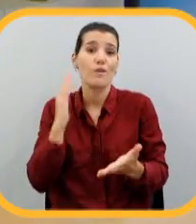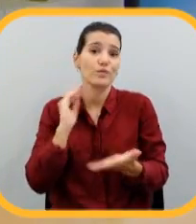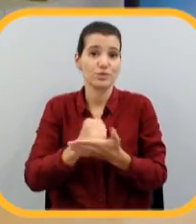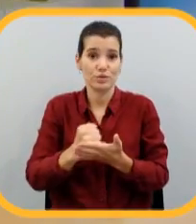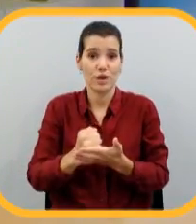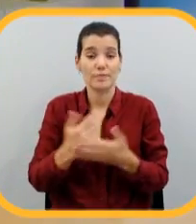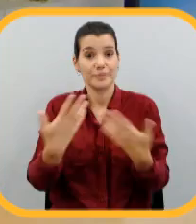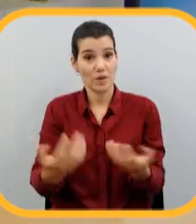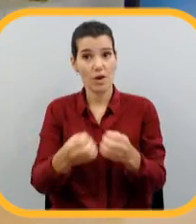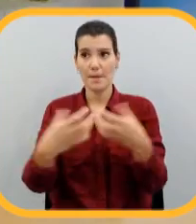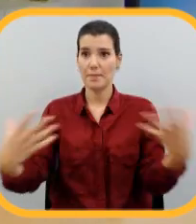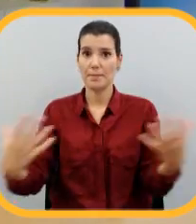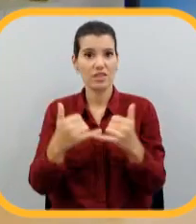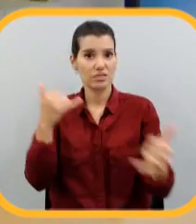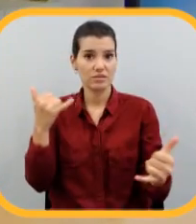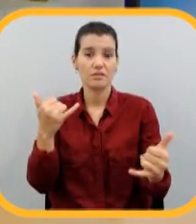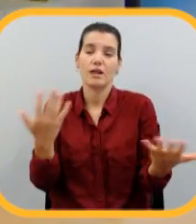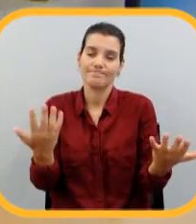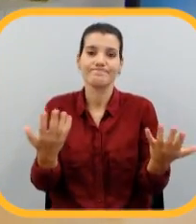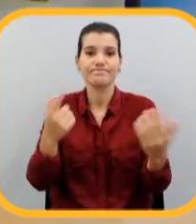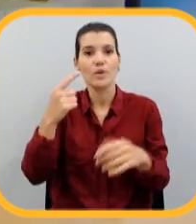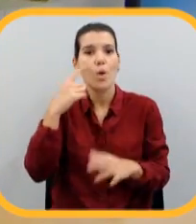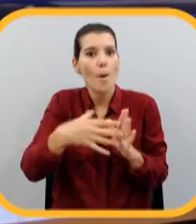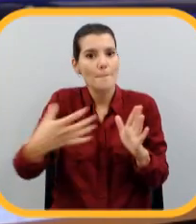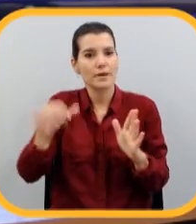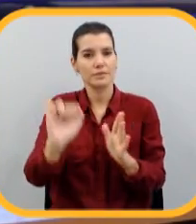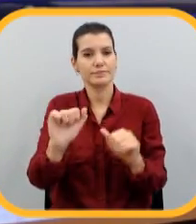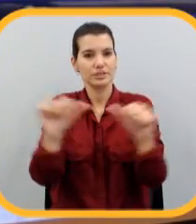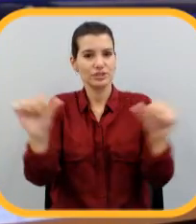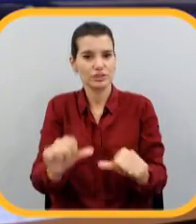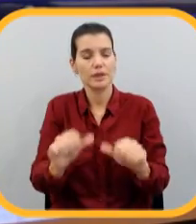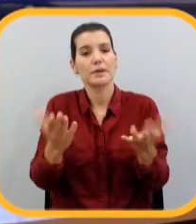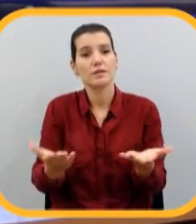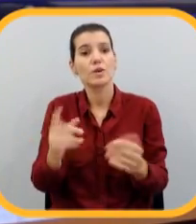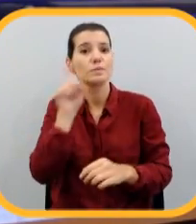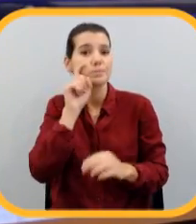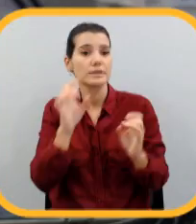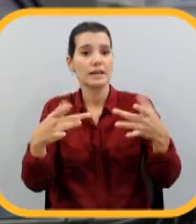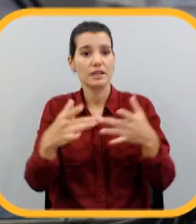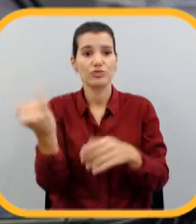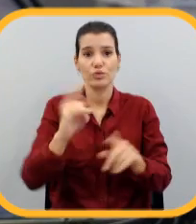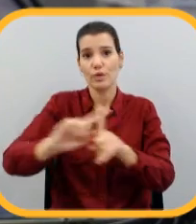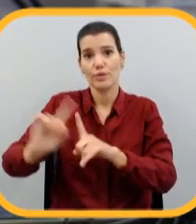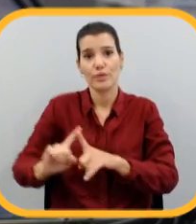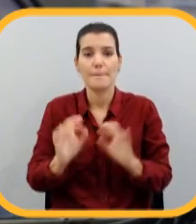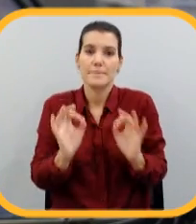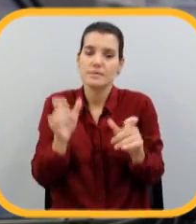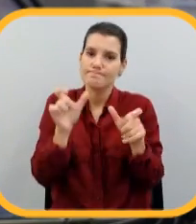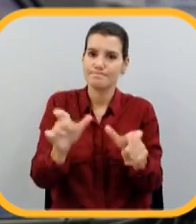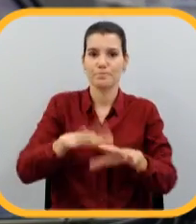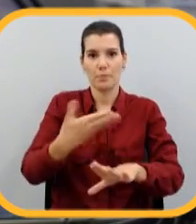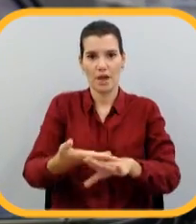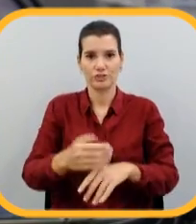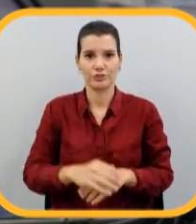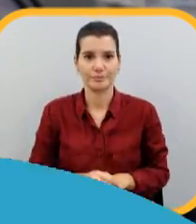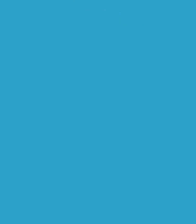fase de transformação digital, os ciberataques são cada vez mais complexos, o que exige também uma resposta urgente por parte da rede de segurança cibernética